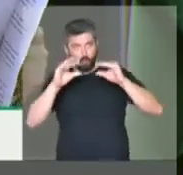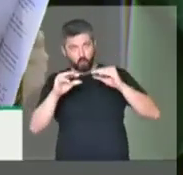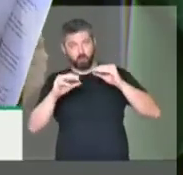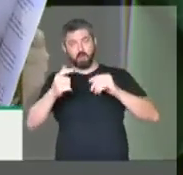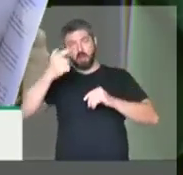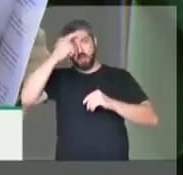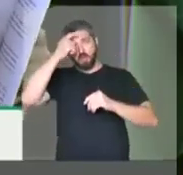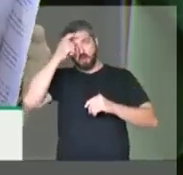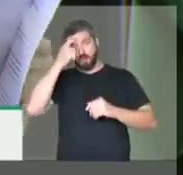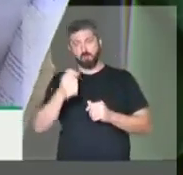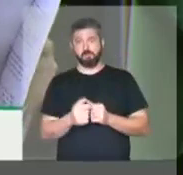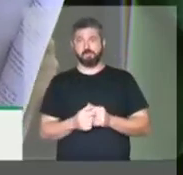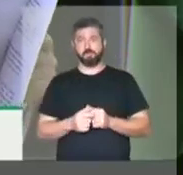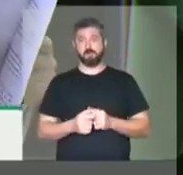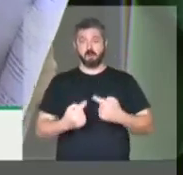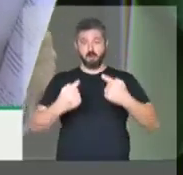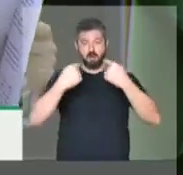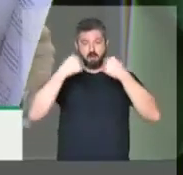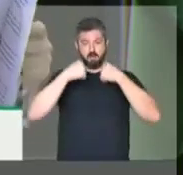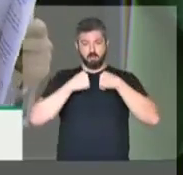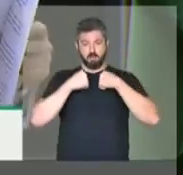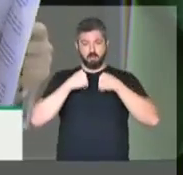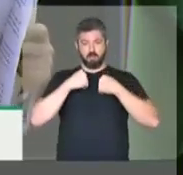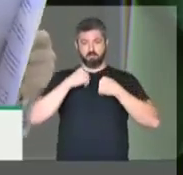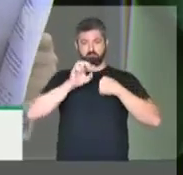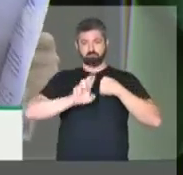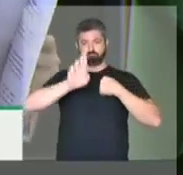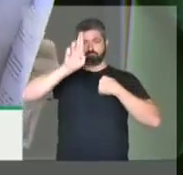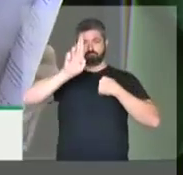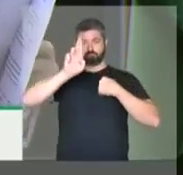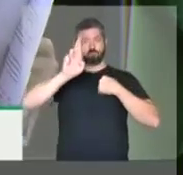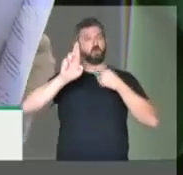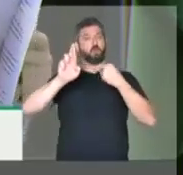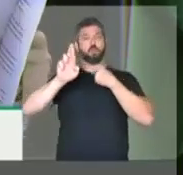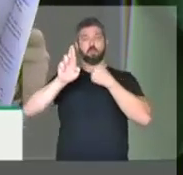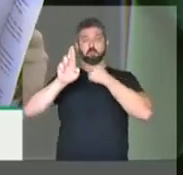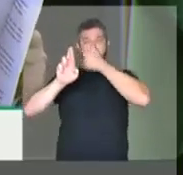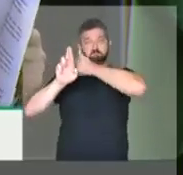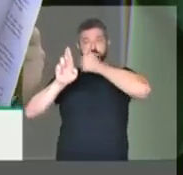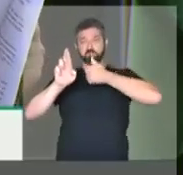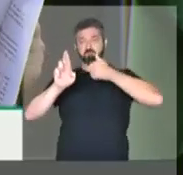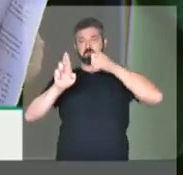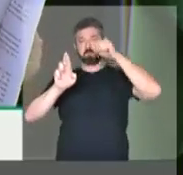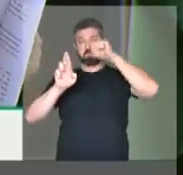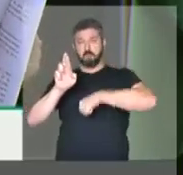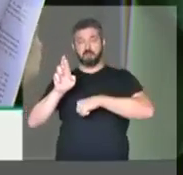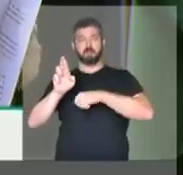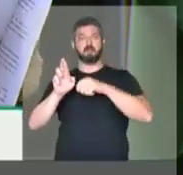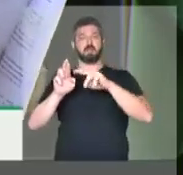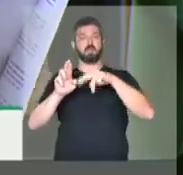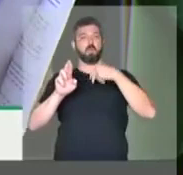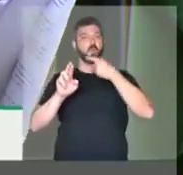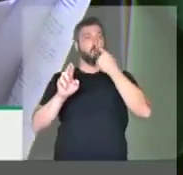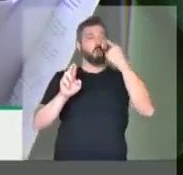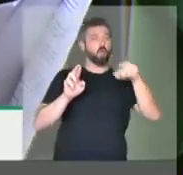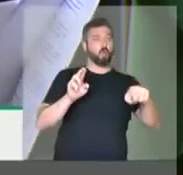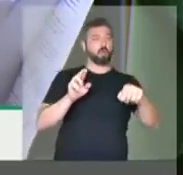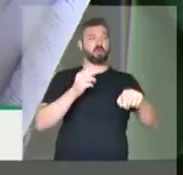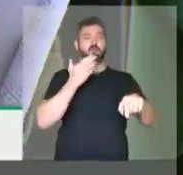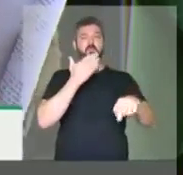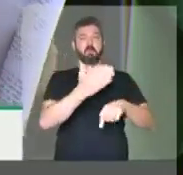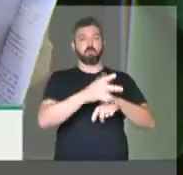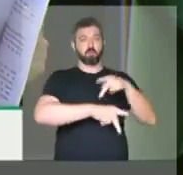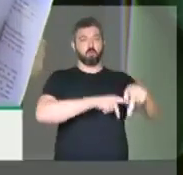sua consciência, ele, o eleito, não deve sacrificar pelos eleitores nem por nenhum